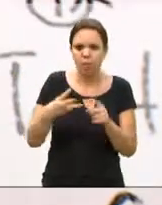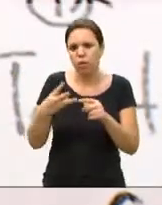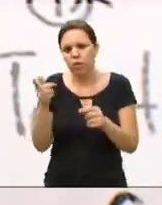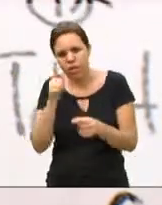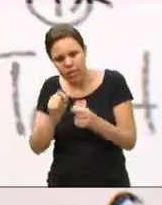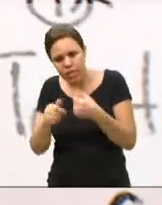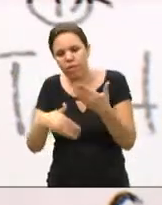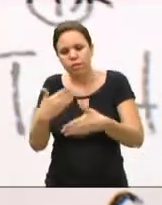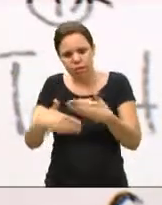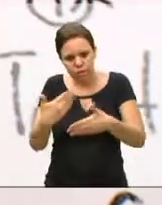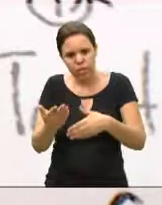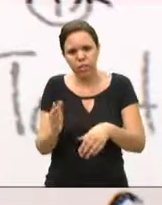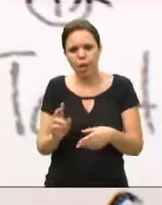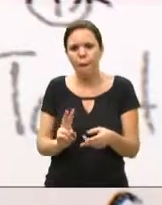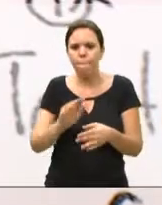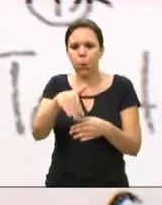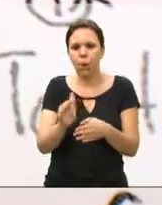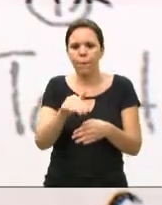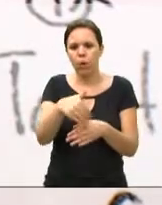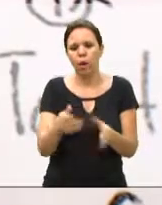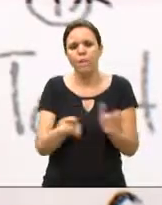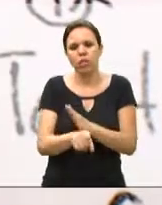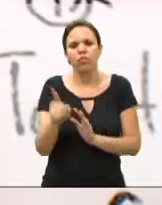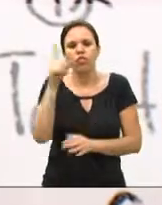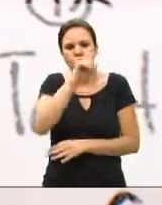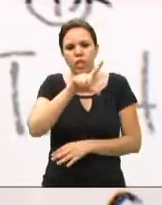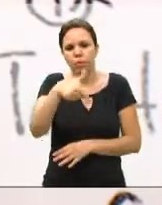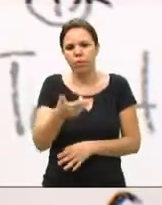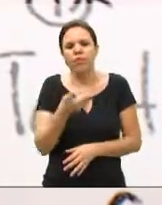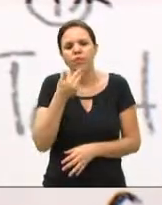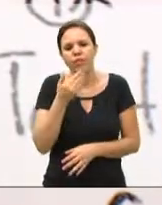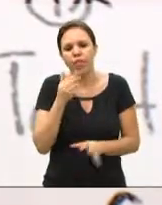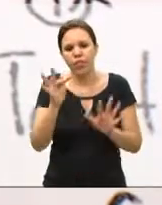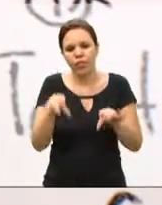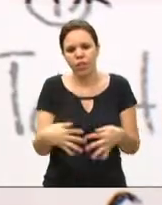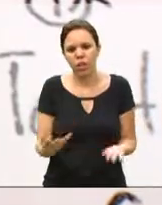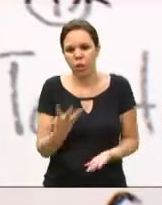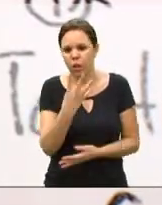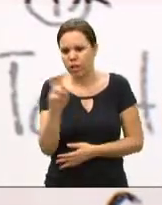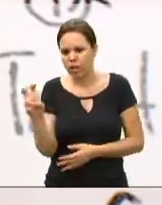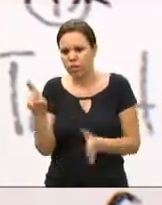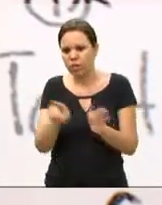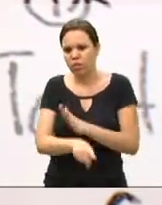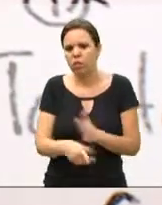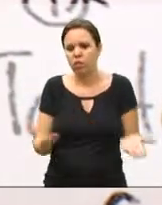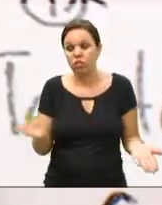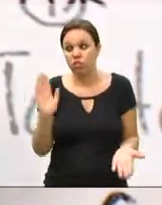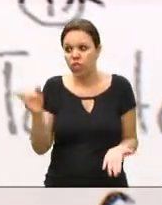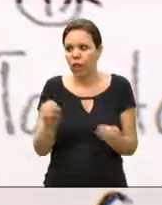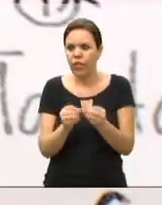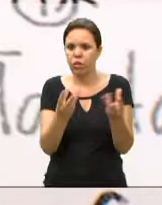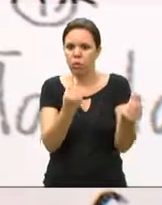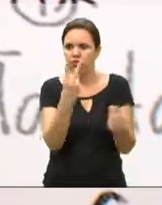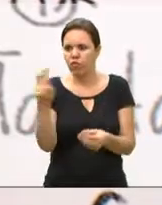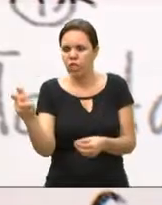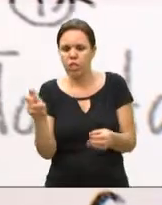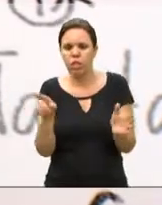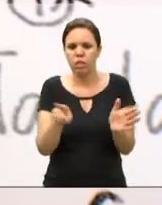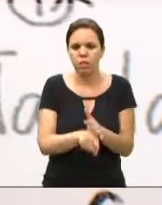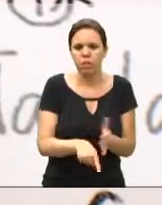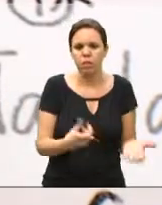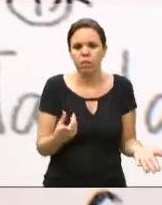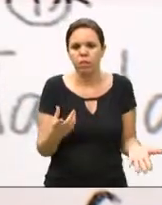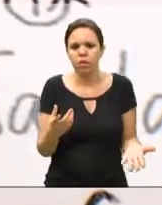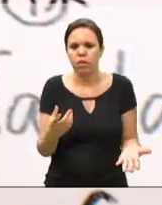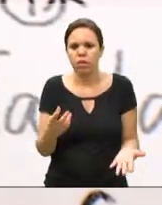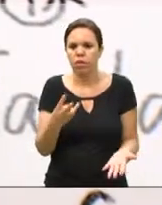consegue fazer, aí ele vai pulando as questões mais difíceis, depois fica com as mais fáceis, no final das 45 questões ele fala assim, olha, eu já fiz 25, eu já fiz